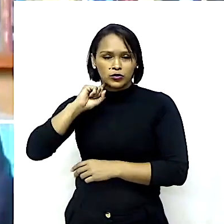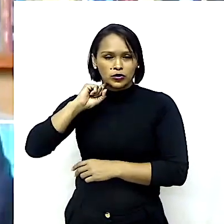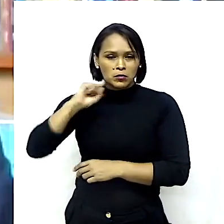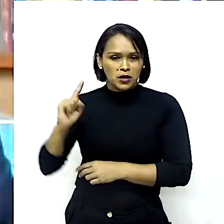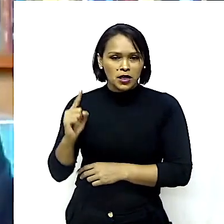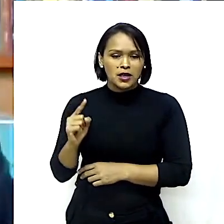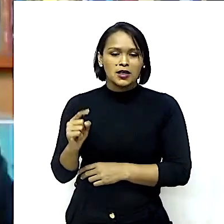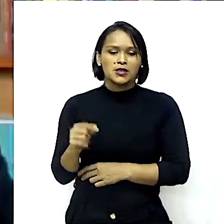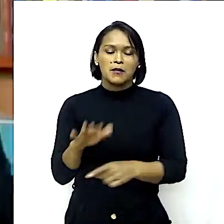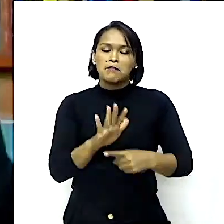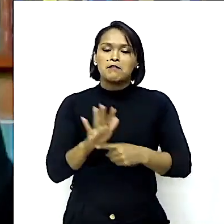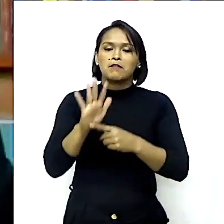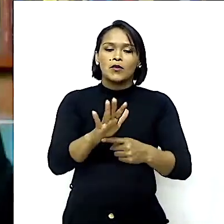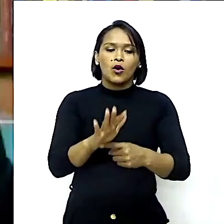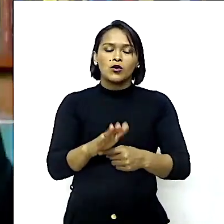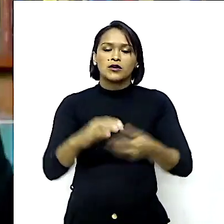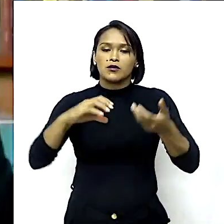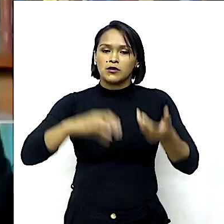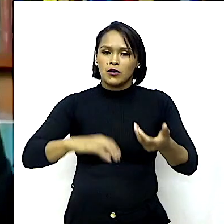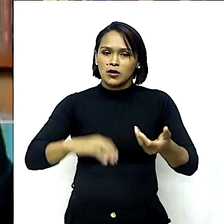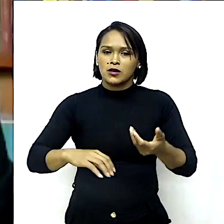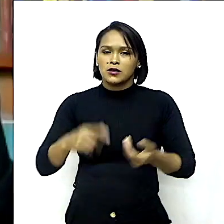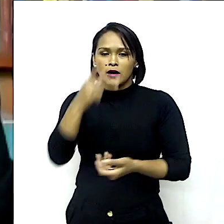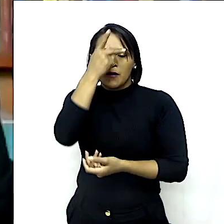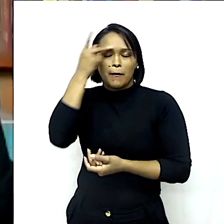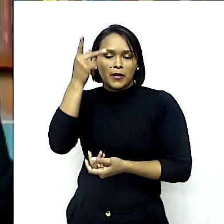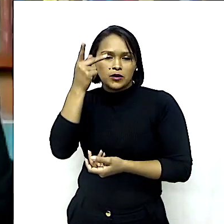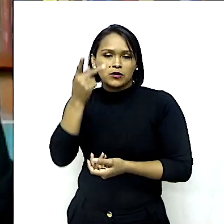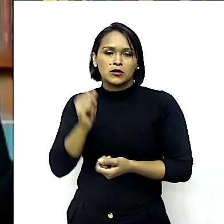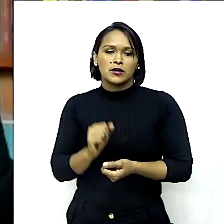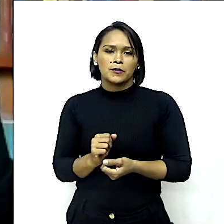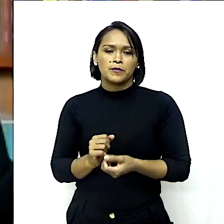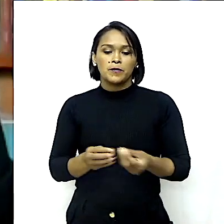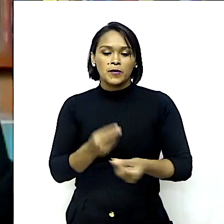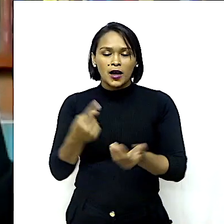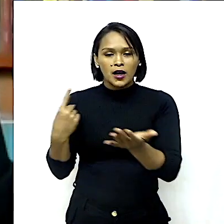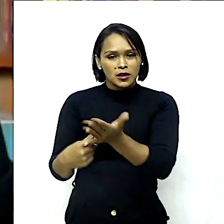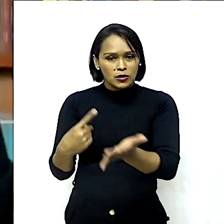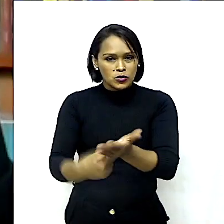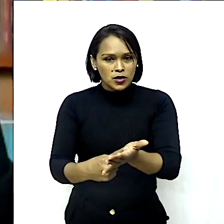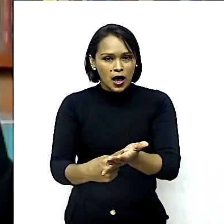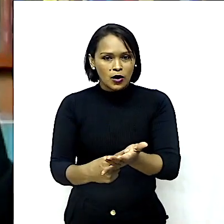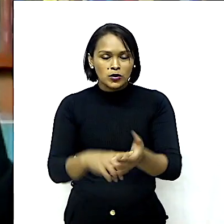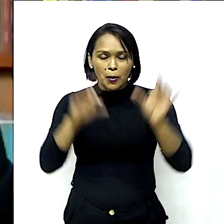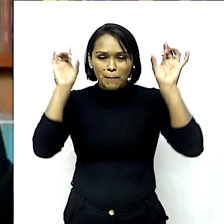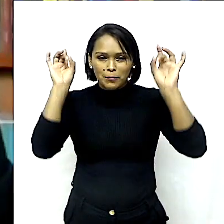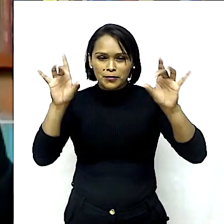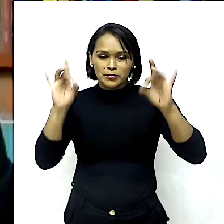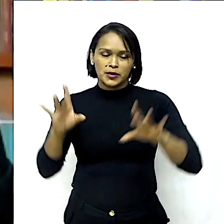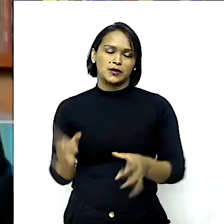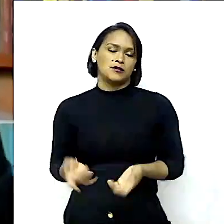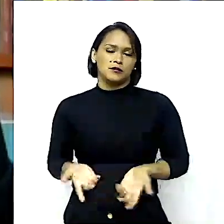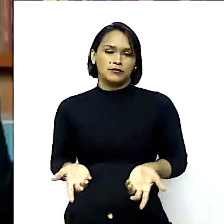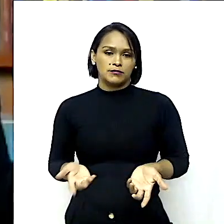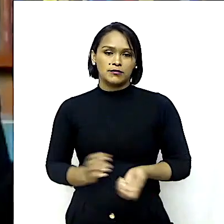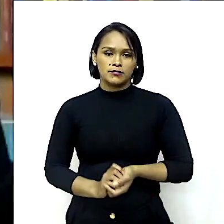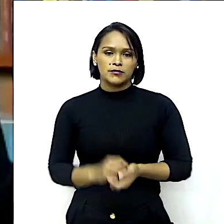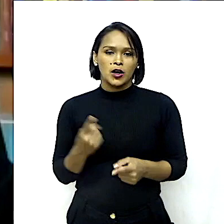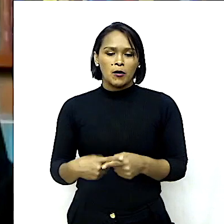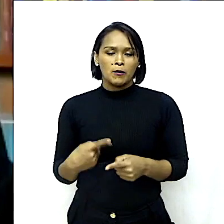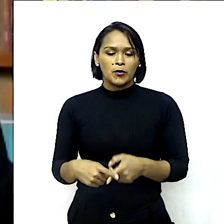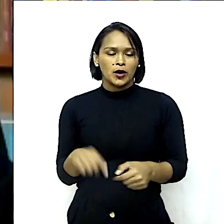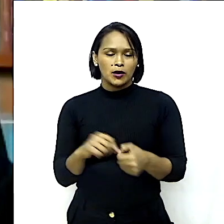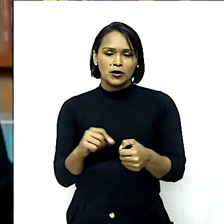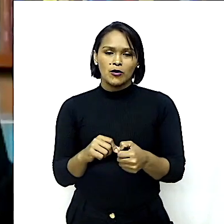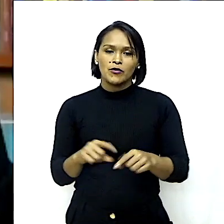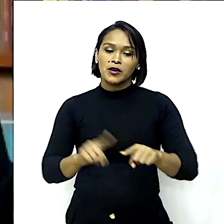Gerais sinaliza os nossos congressos e esses acordos são prioritários para os senhores porque eu tenho